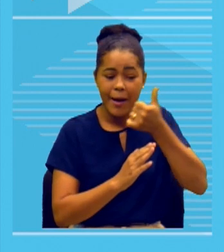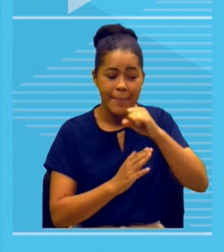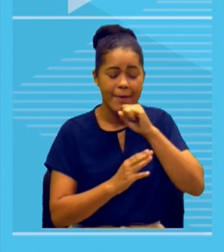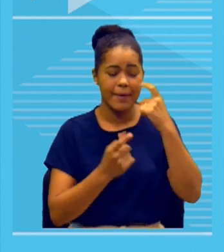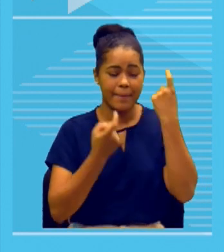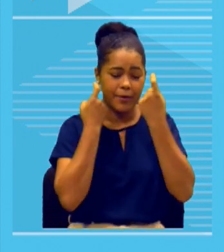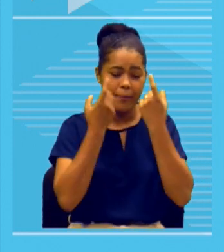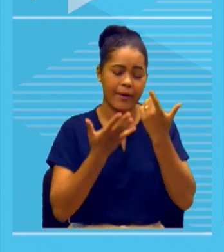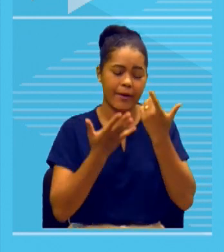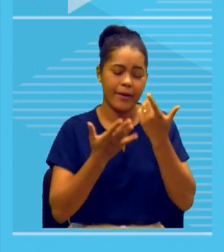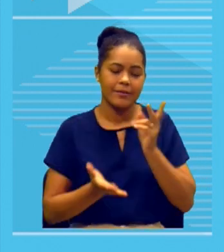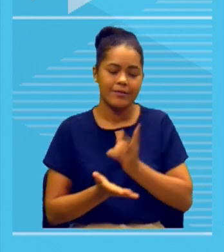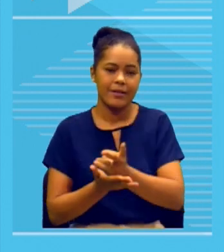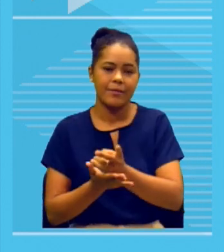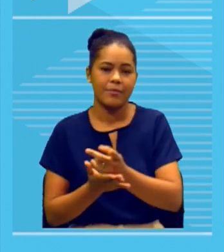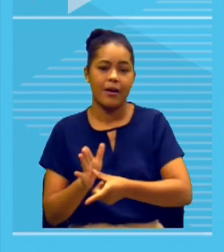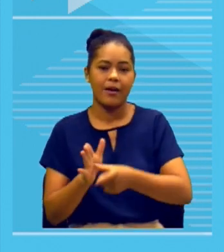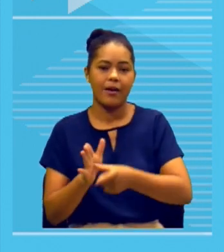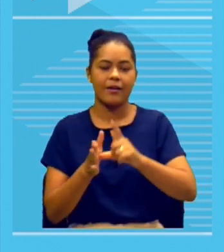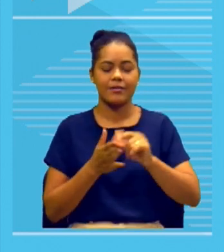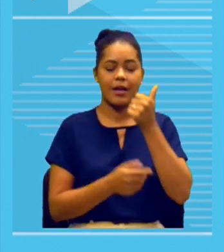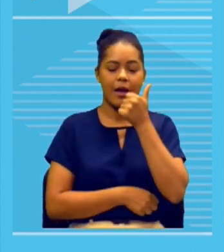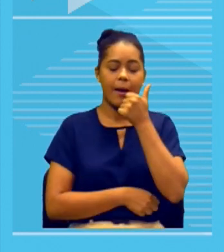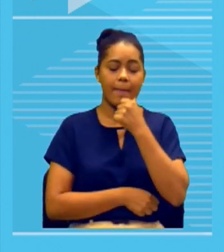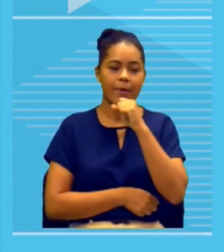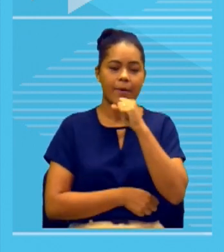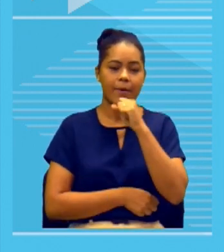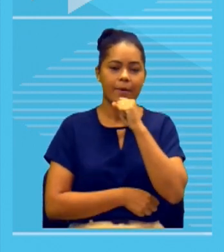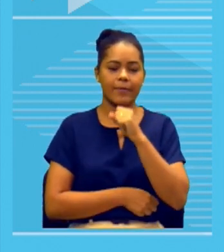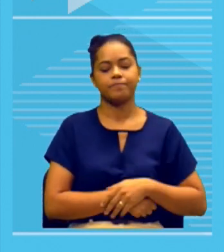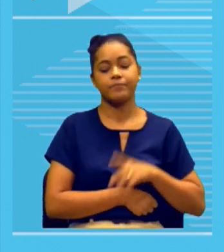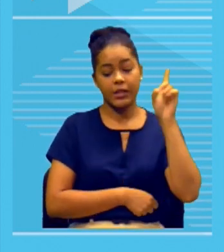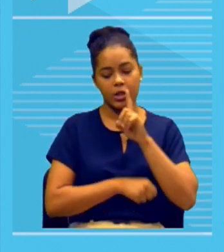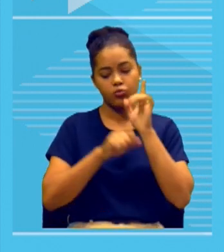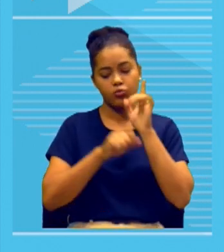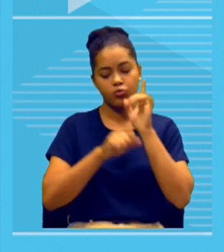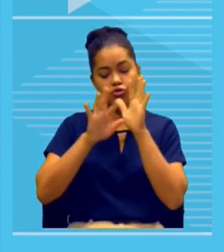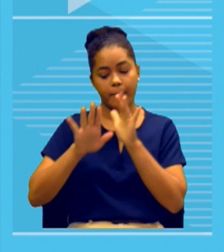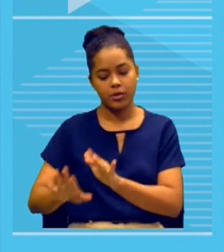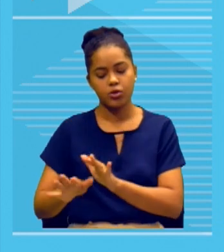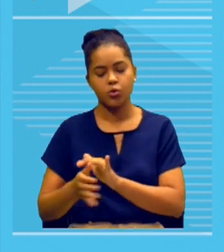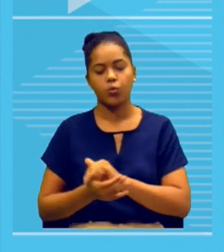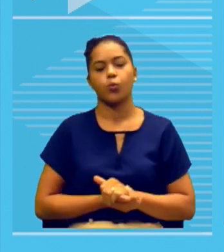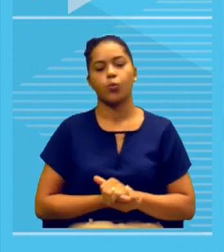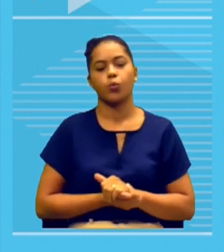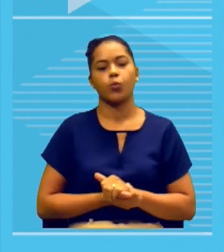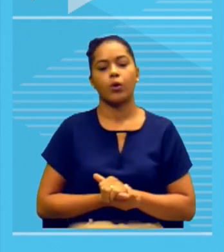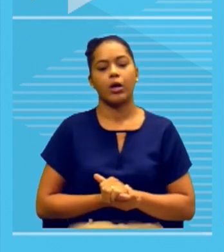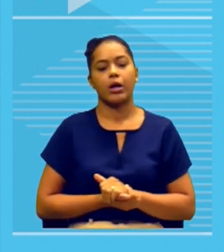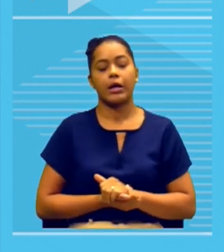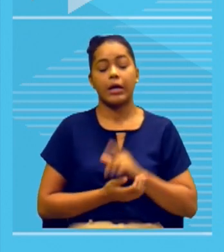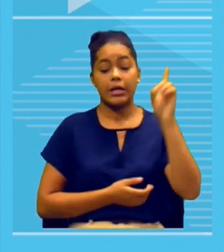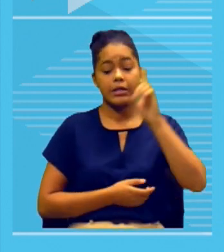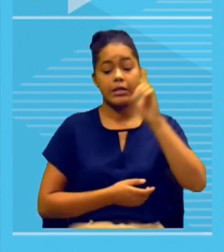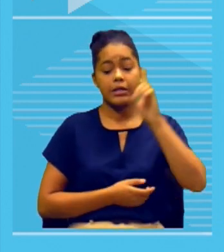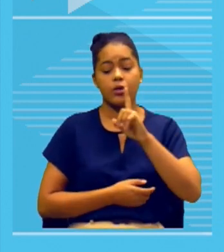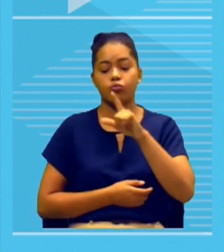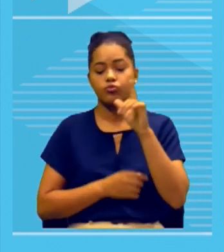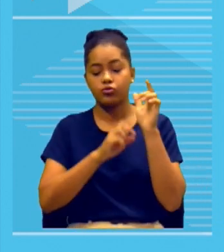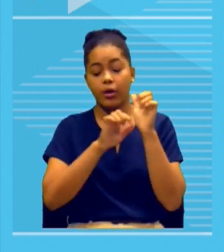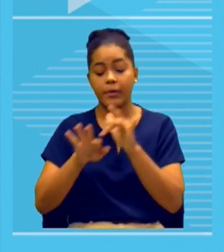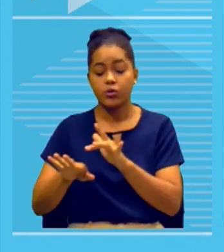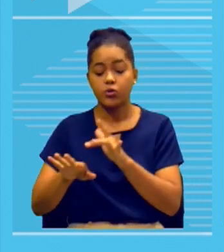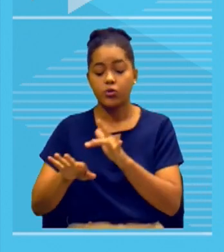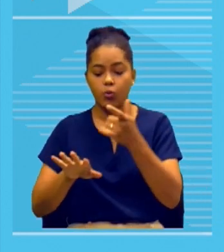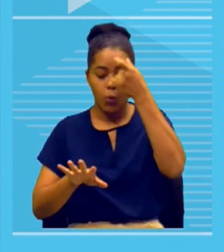Deus te Deus te abençoe Deus te dê juízo na cara